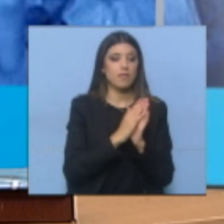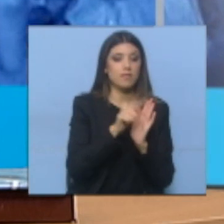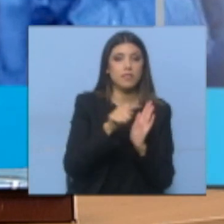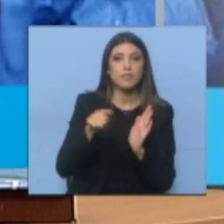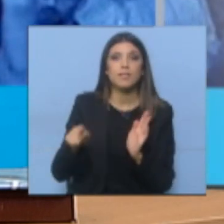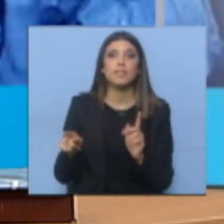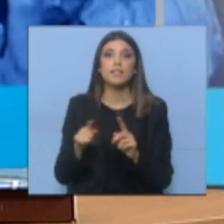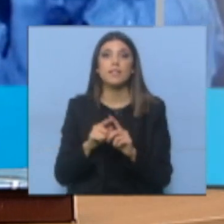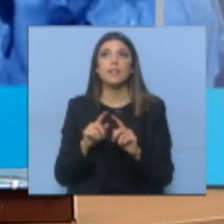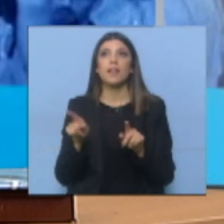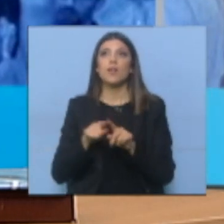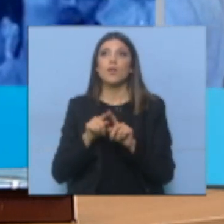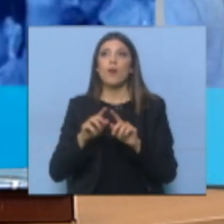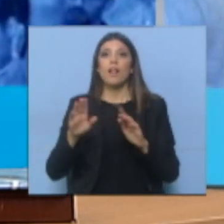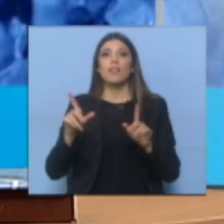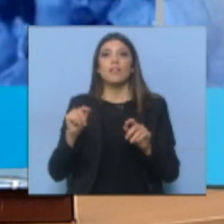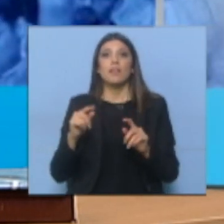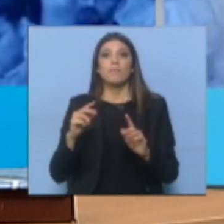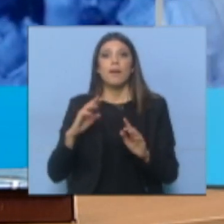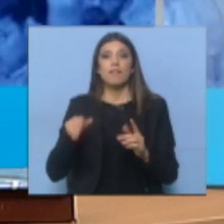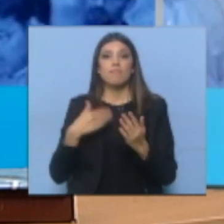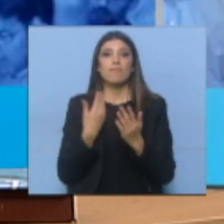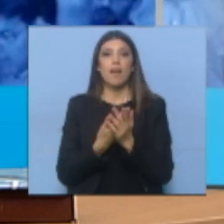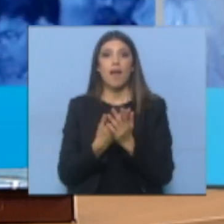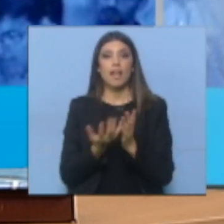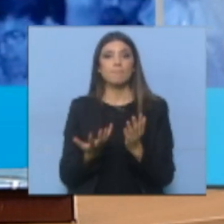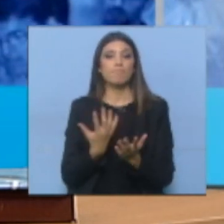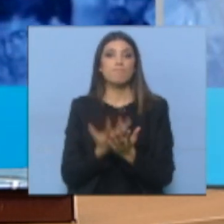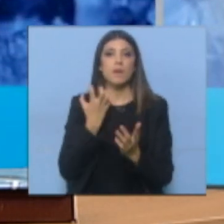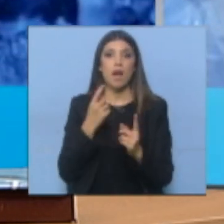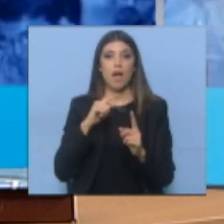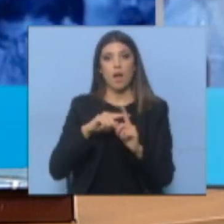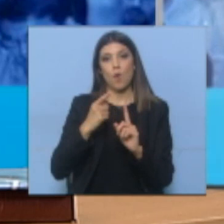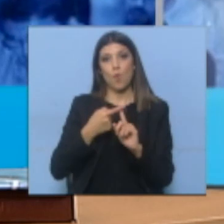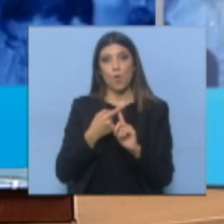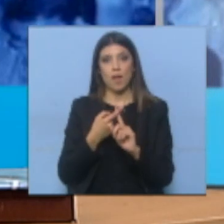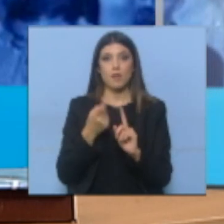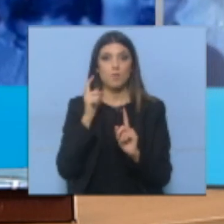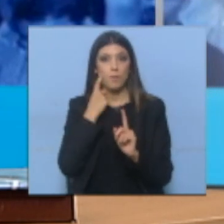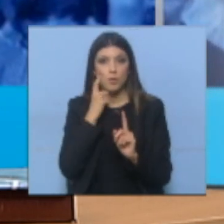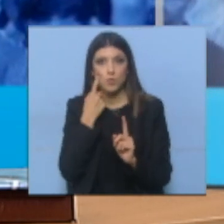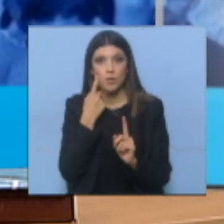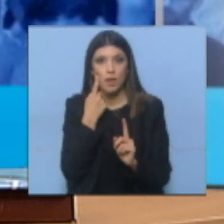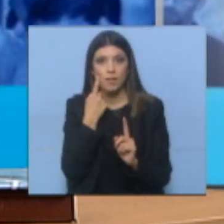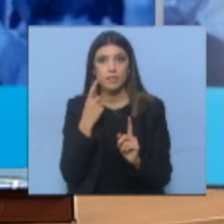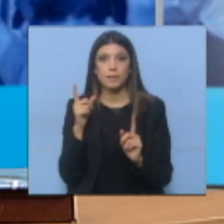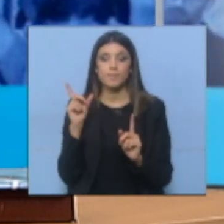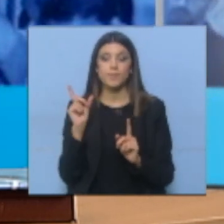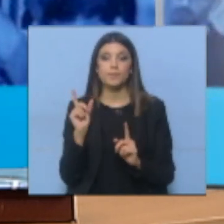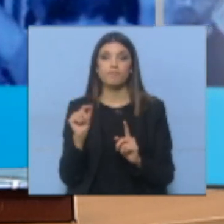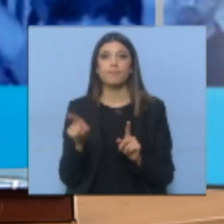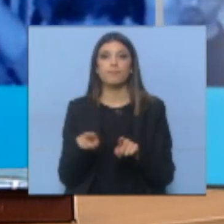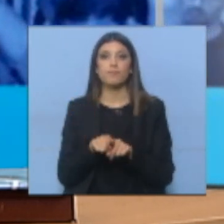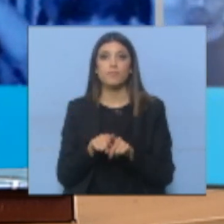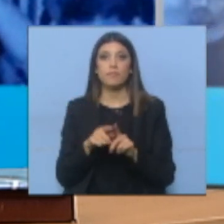dar unidade ao ano pastoral, como os ramos na videira. E também porque o batismo é um enxerto em Cristo. Nós